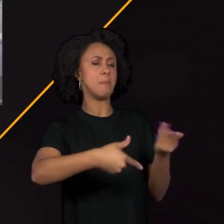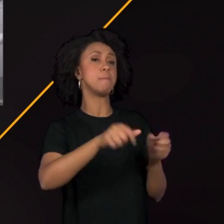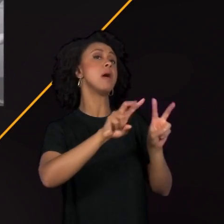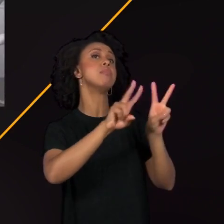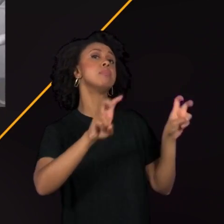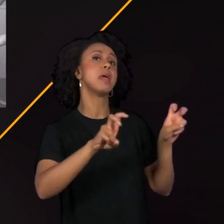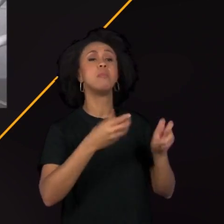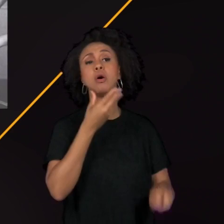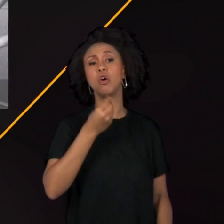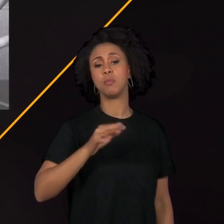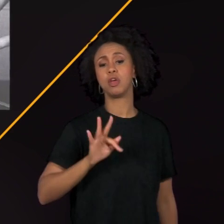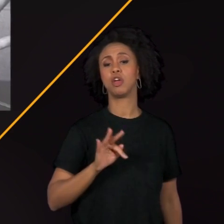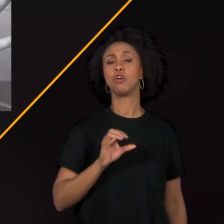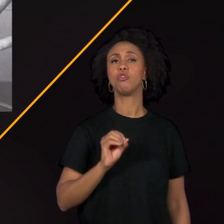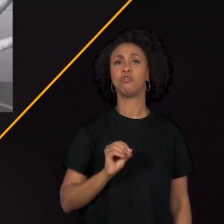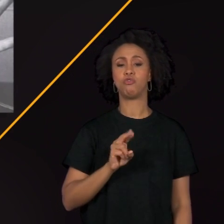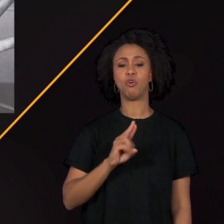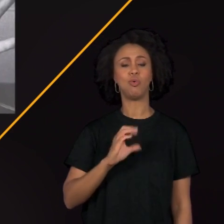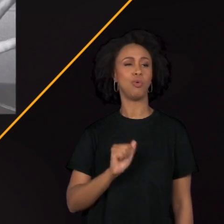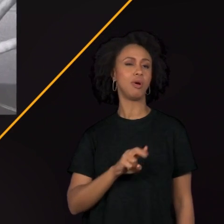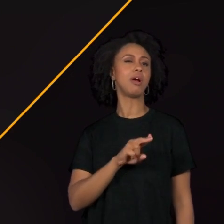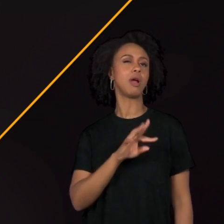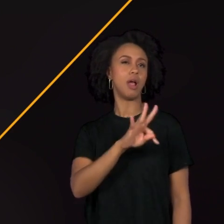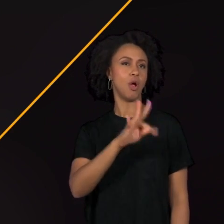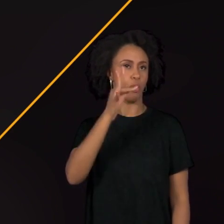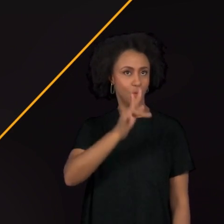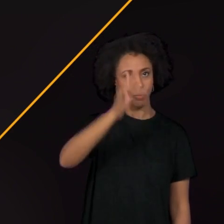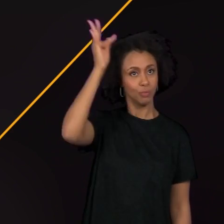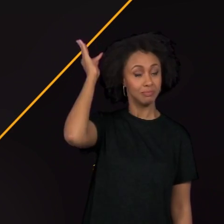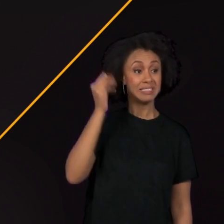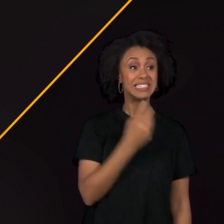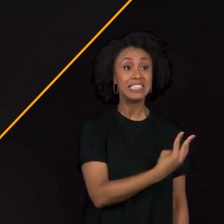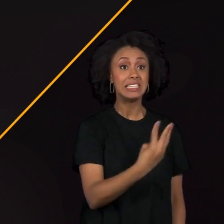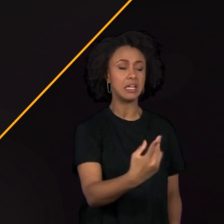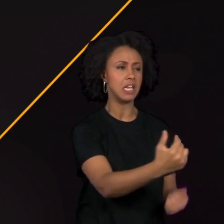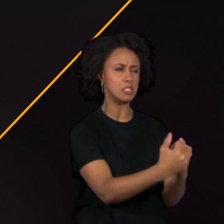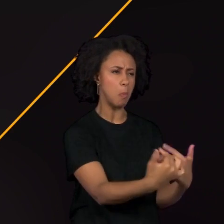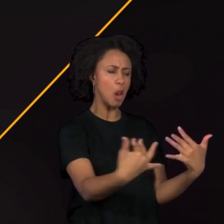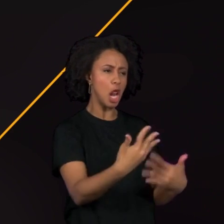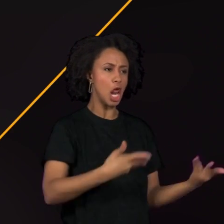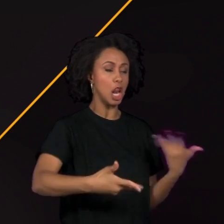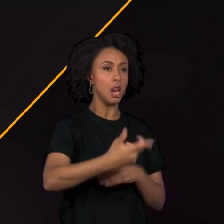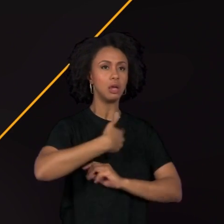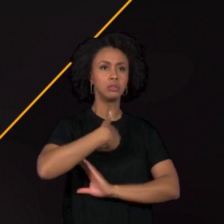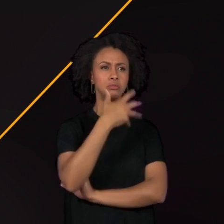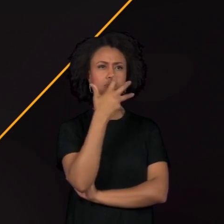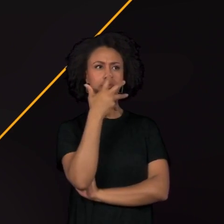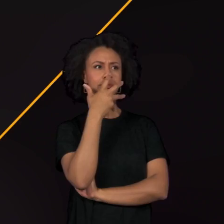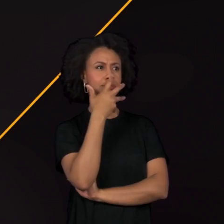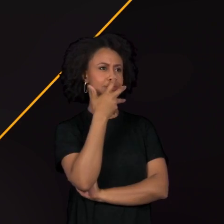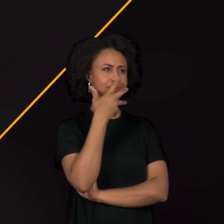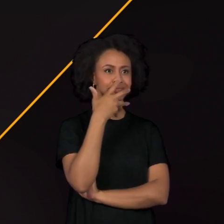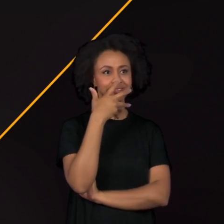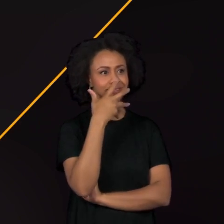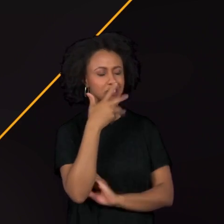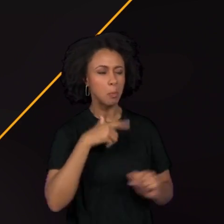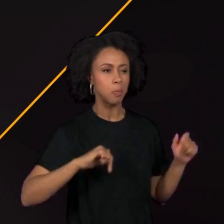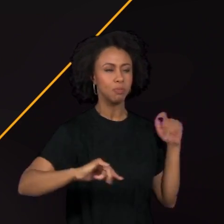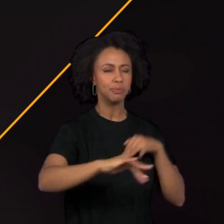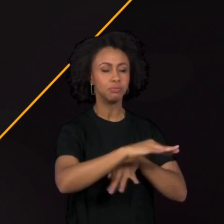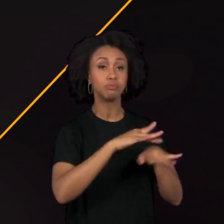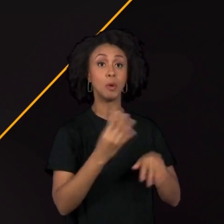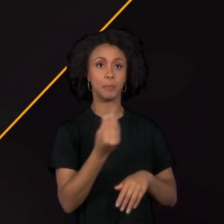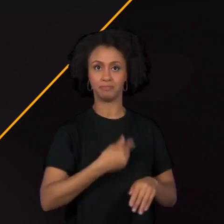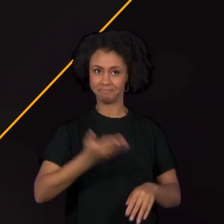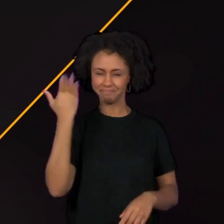Foucault. Foucault. 33 pessoas. E eu fiquei assim impressionada, porque quando a gente